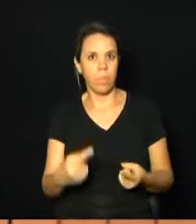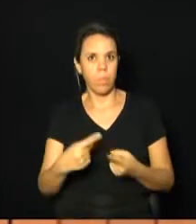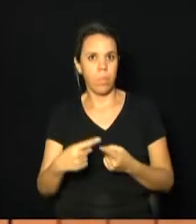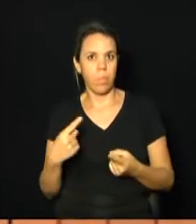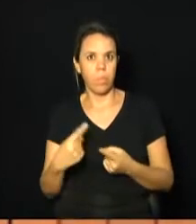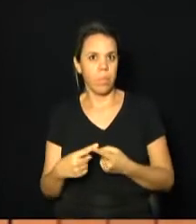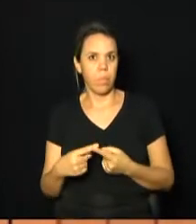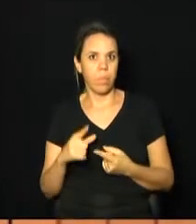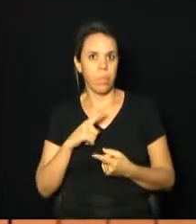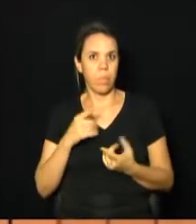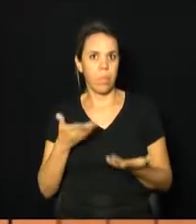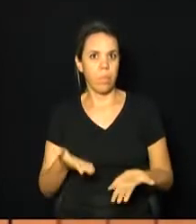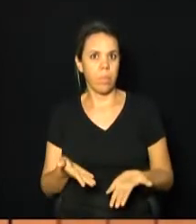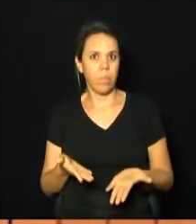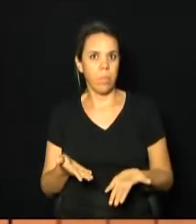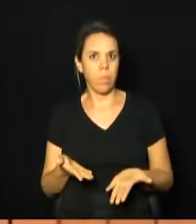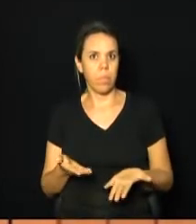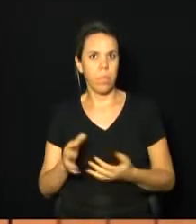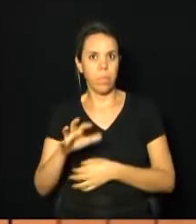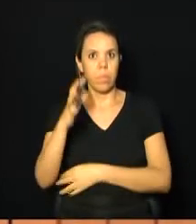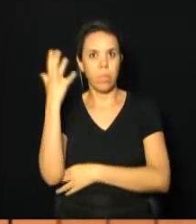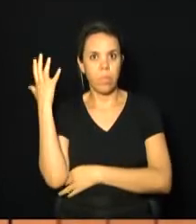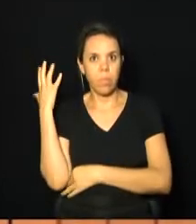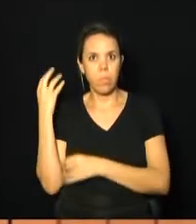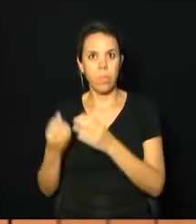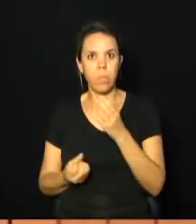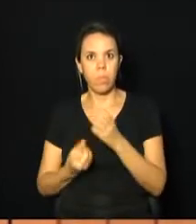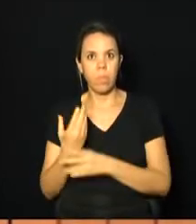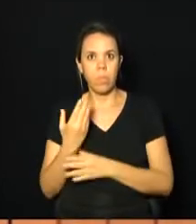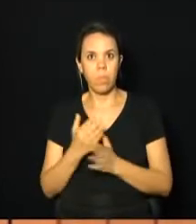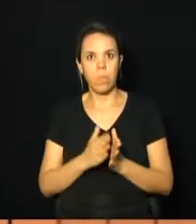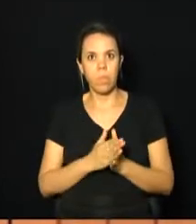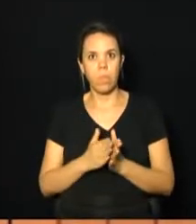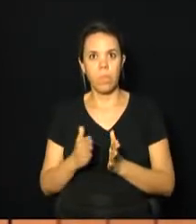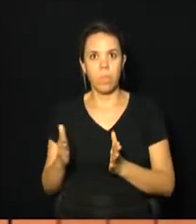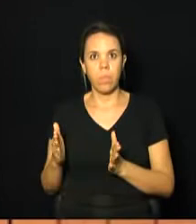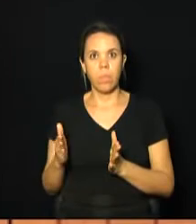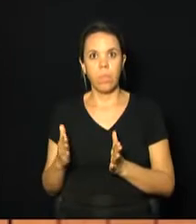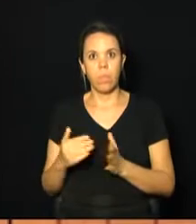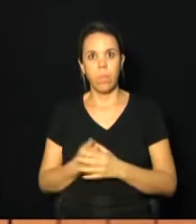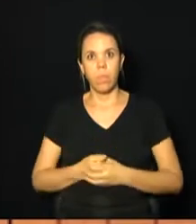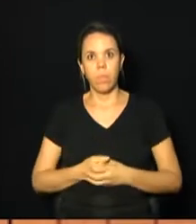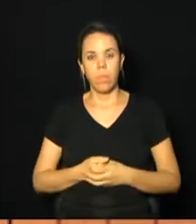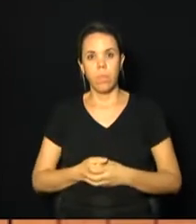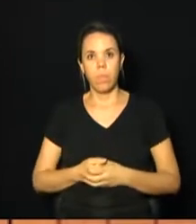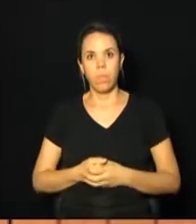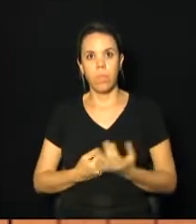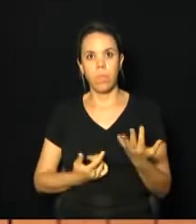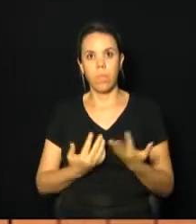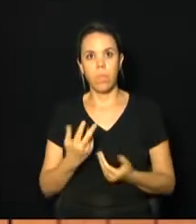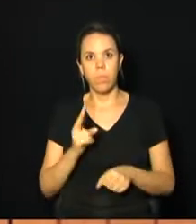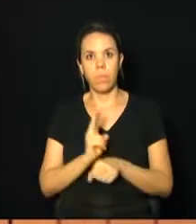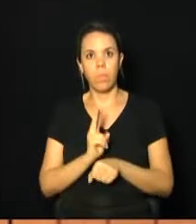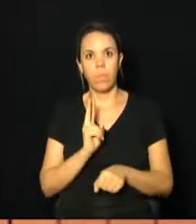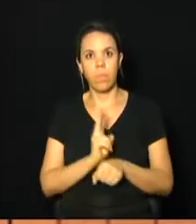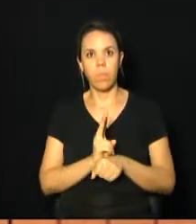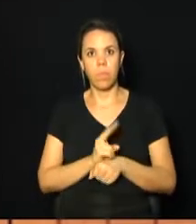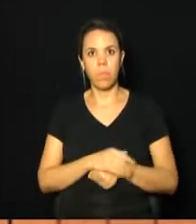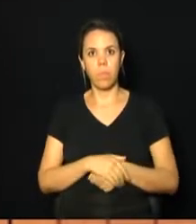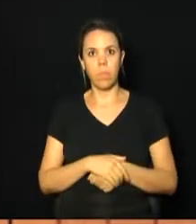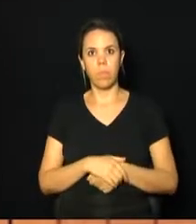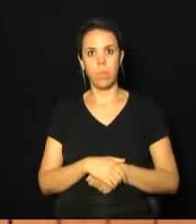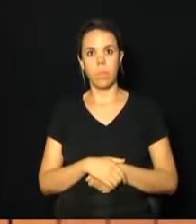que nós temos ainda de mata nativa, de mata preservada,